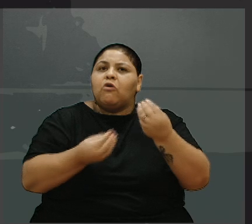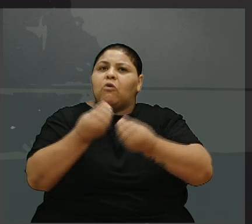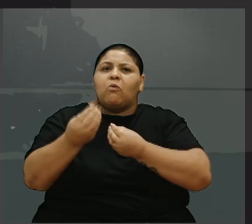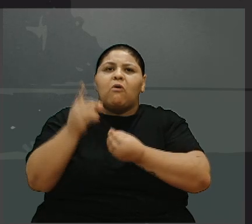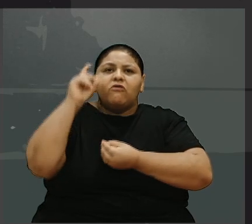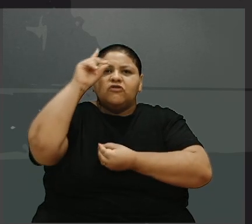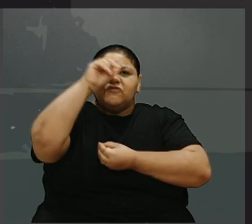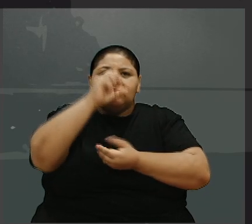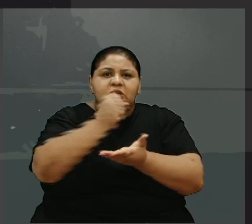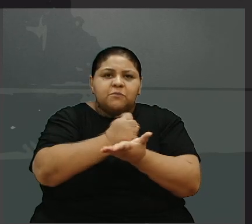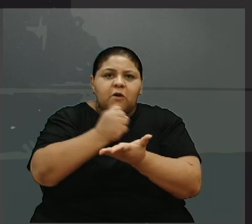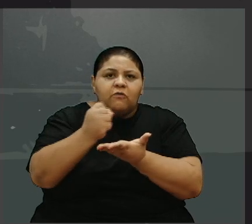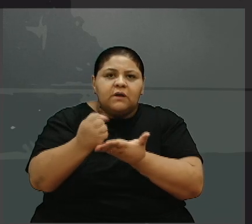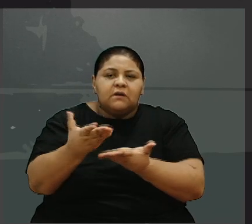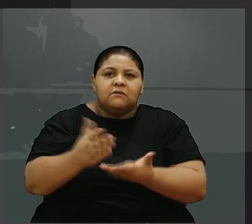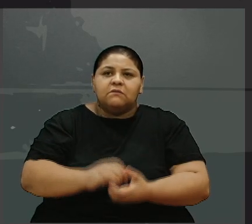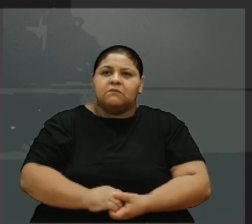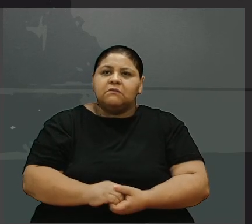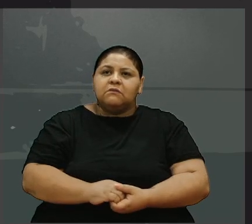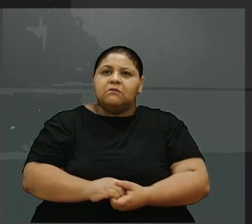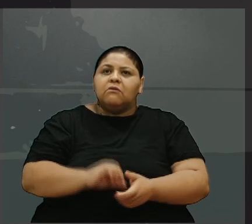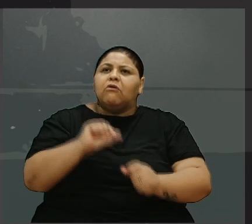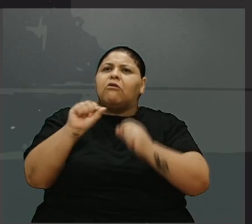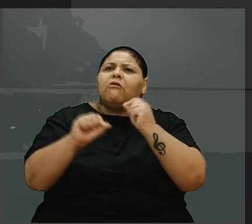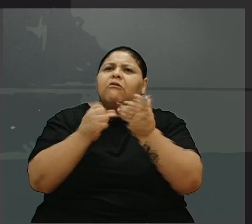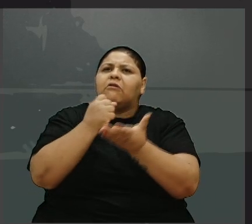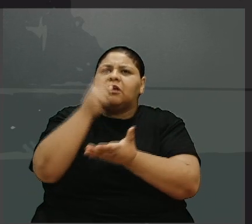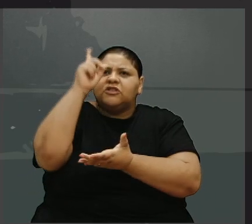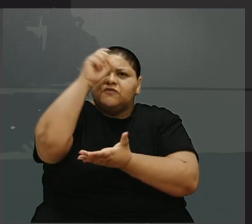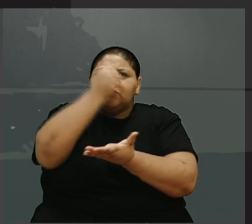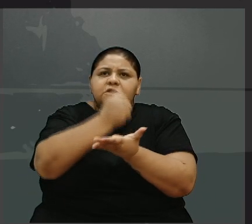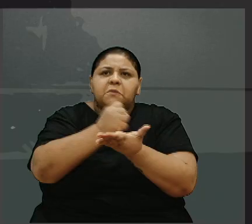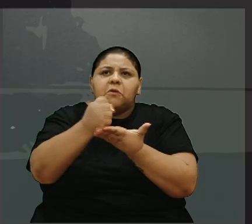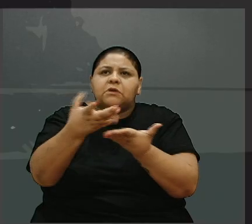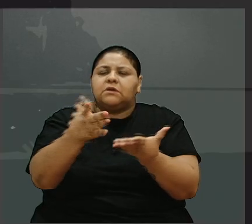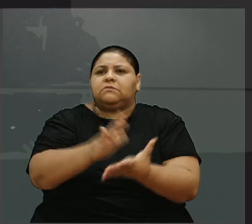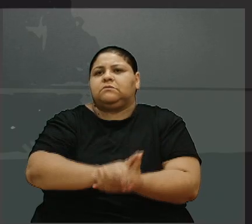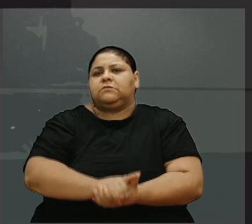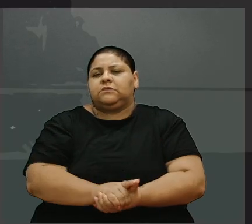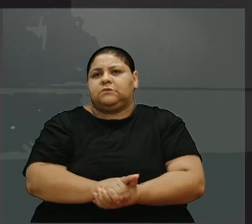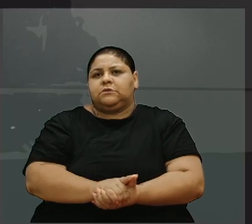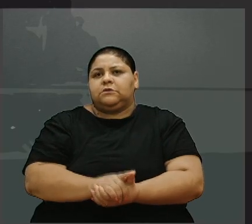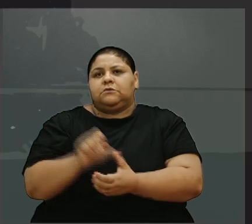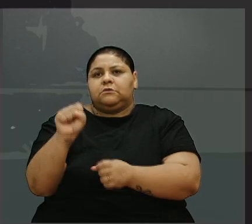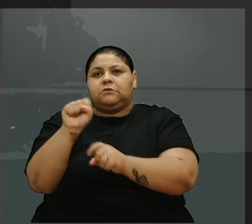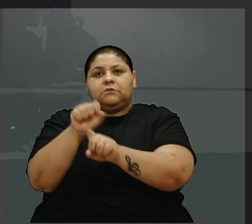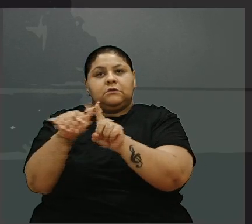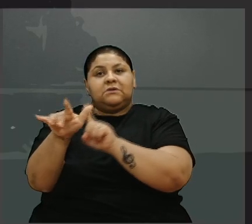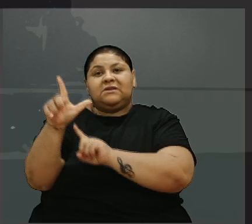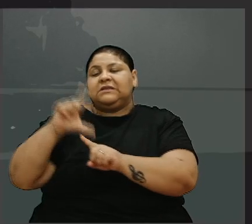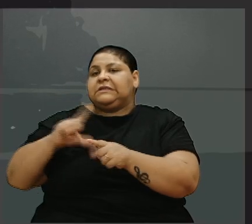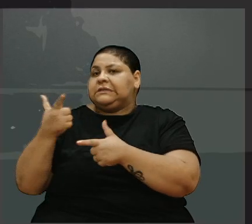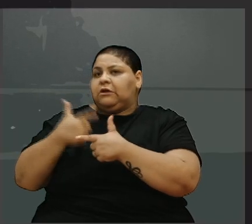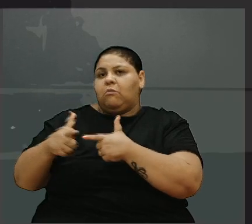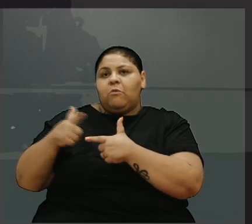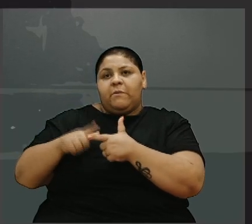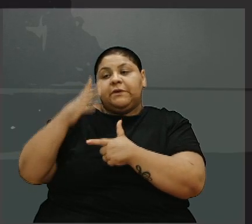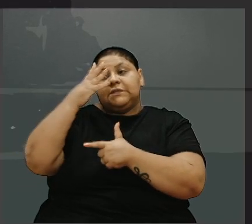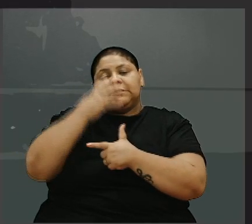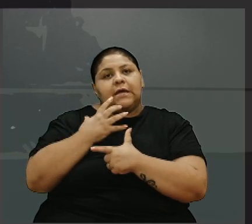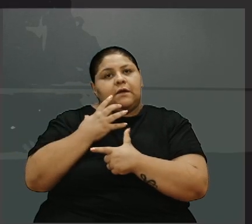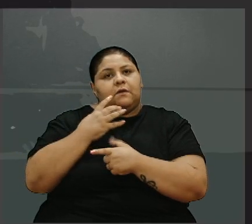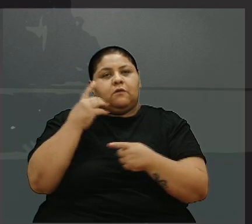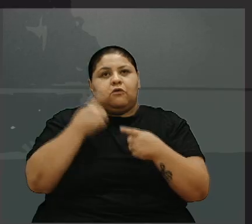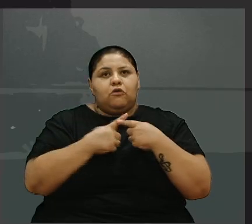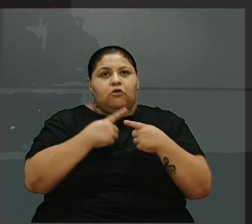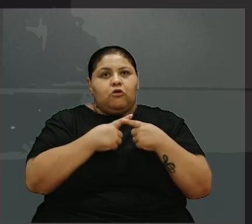contratar? Aonde está a dificuldade para contratar? Na assistência, nós temos um problema muito sério, porque quando